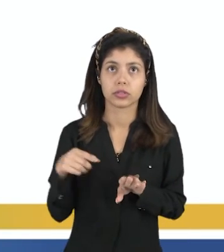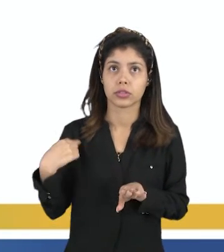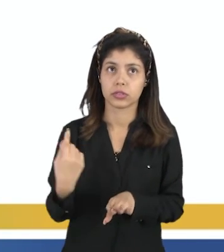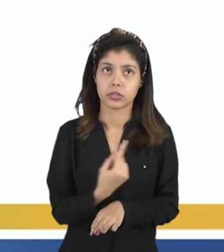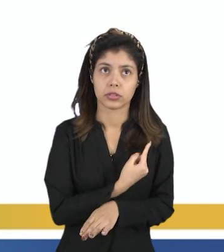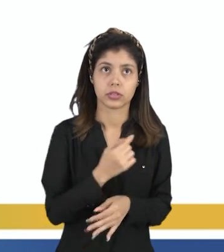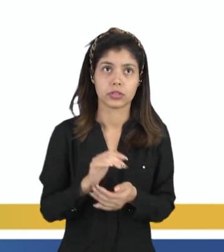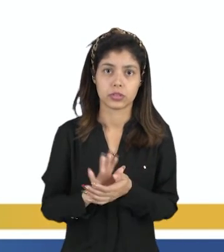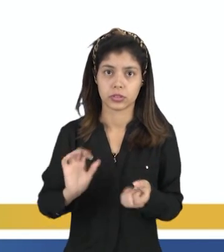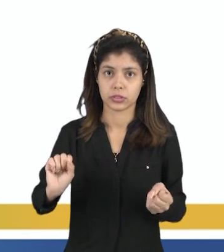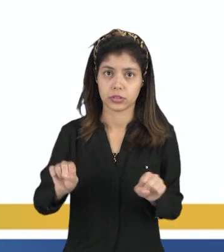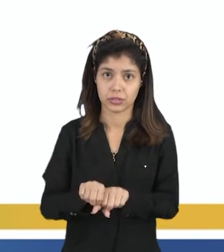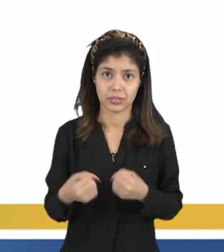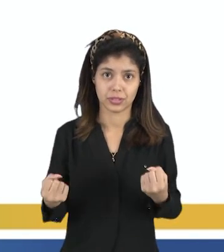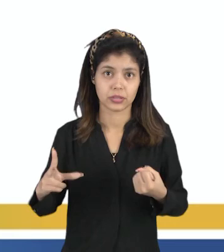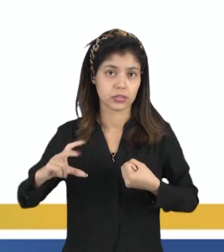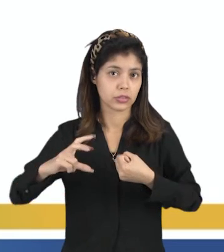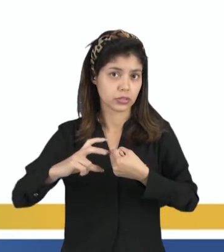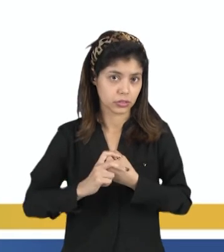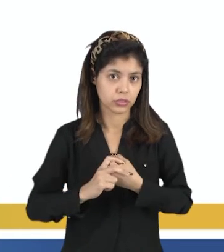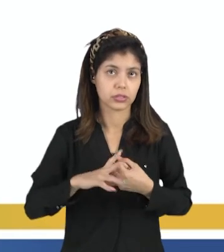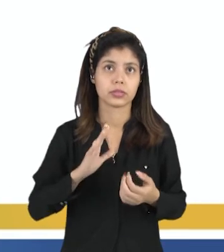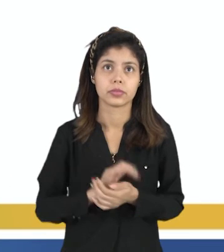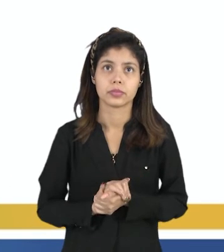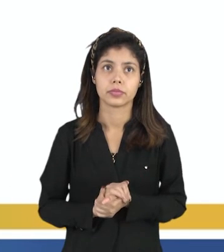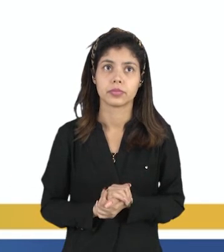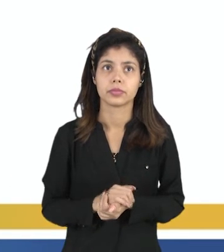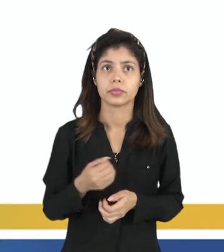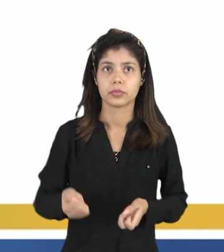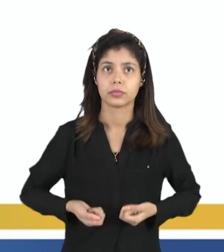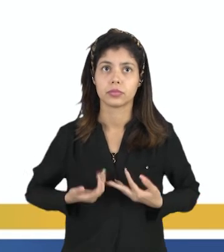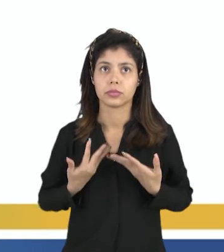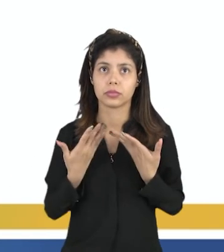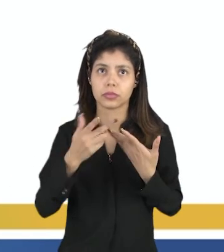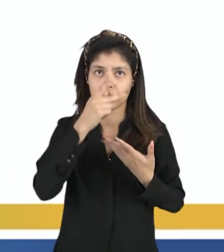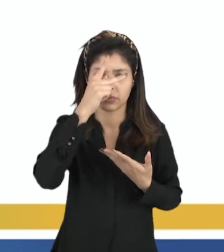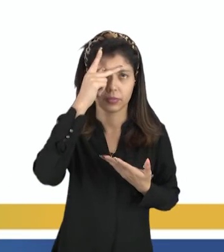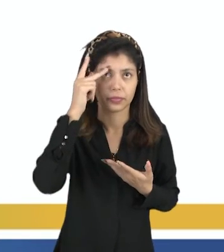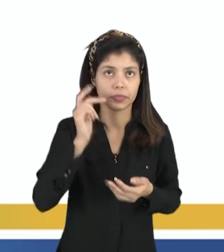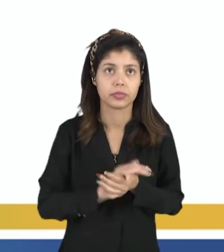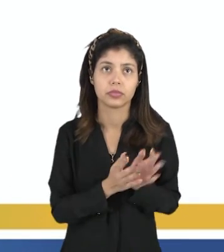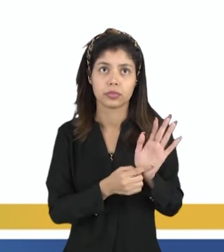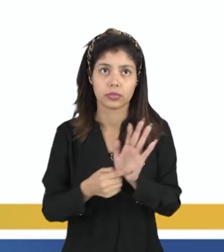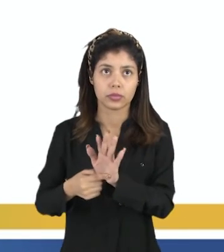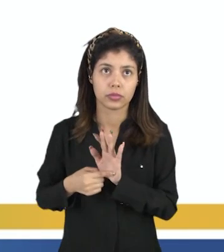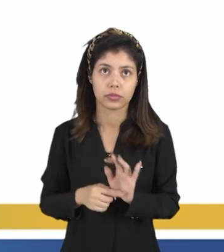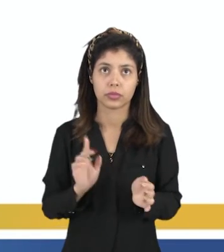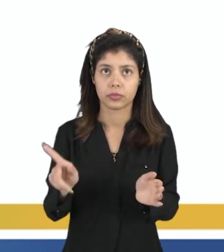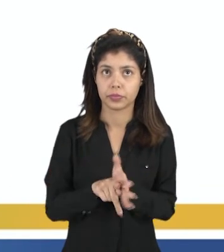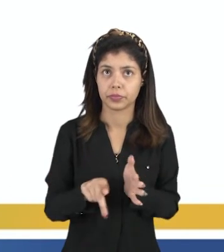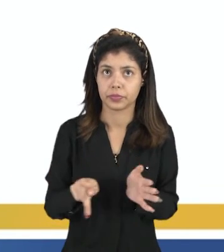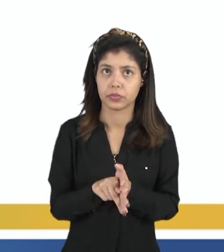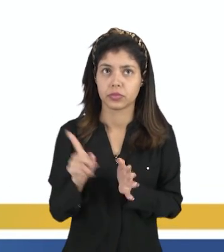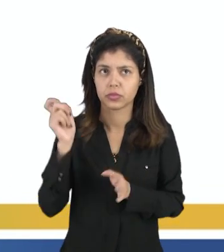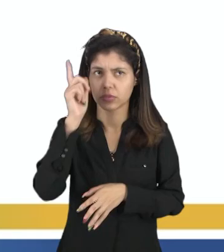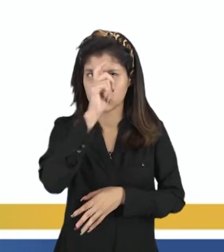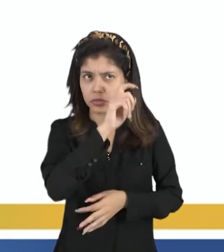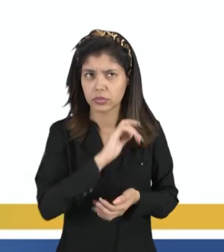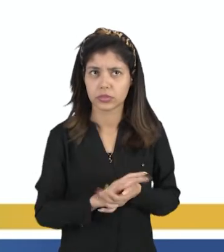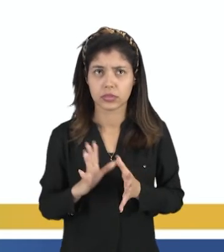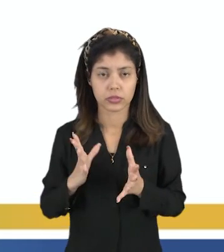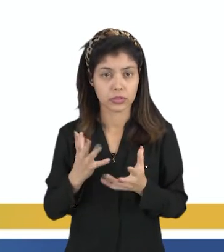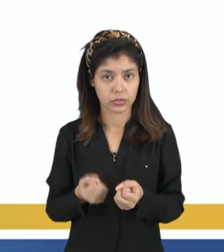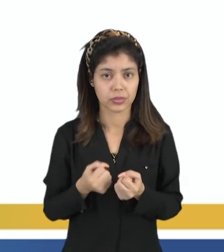epitélio olfativo. Quando estamos resfriados, o corpo apresenta uma diminuição acentuada da imunidade, o que dificulta a captação